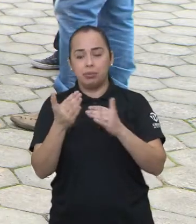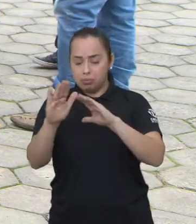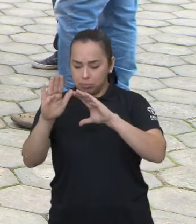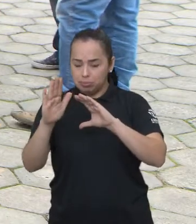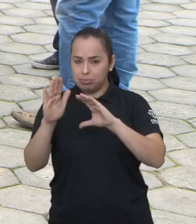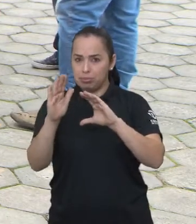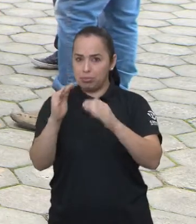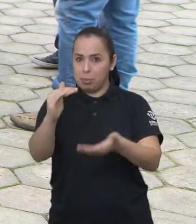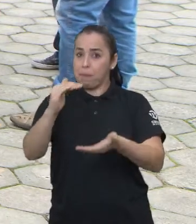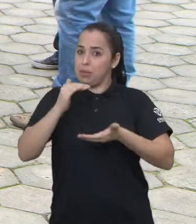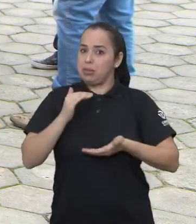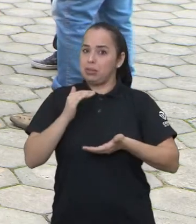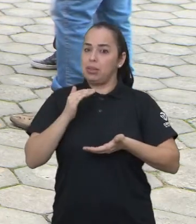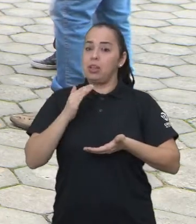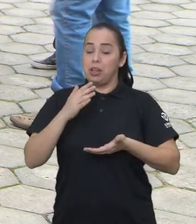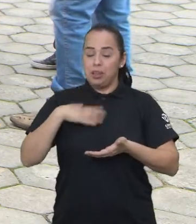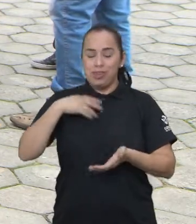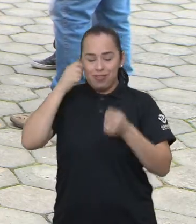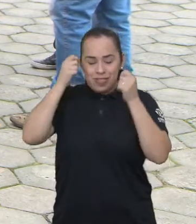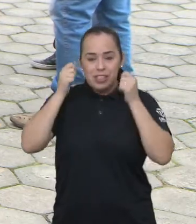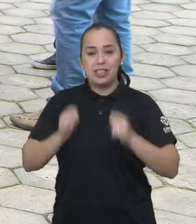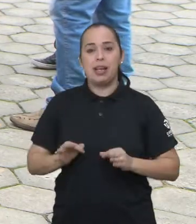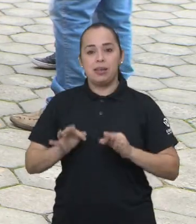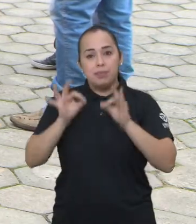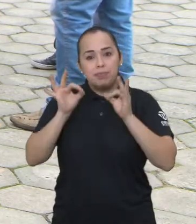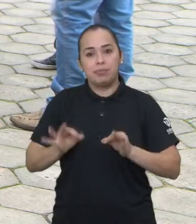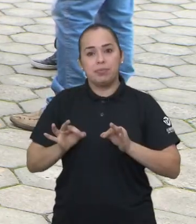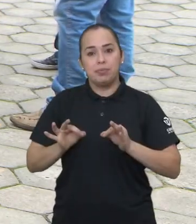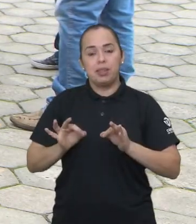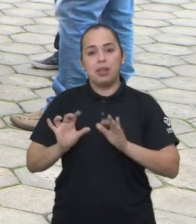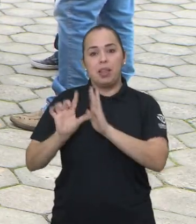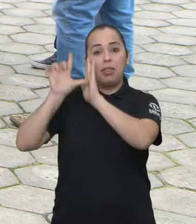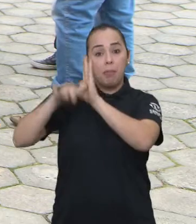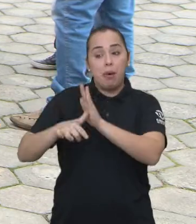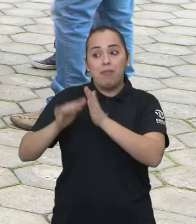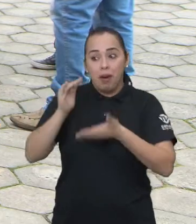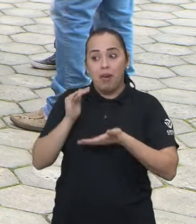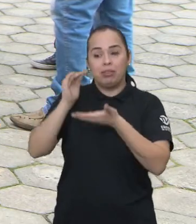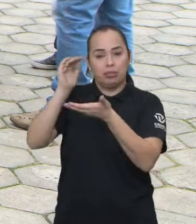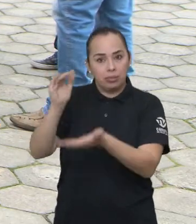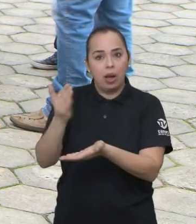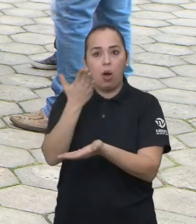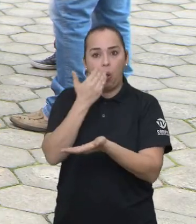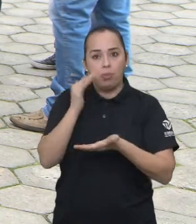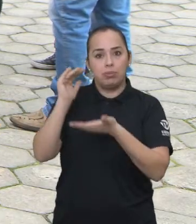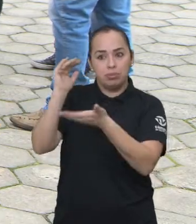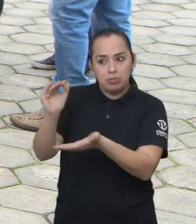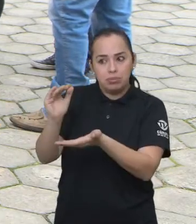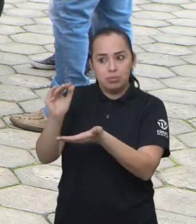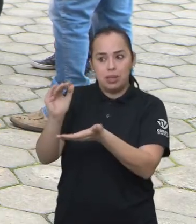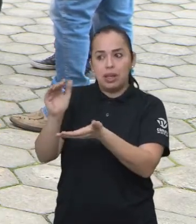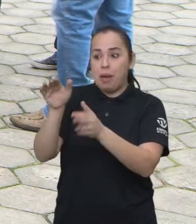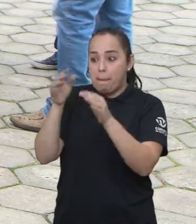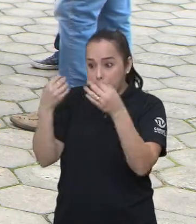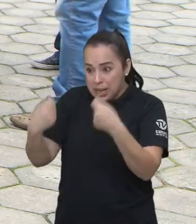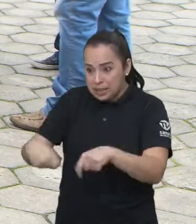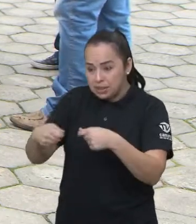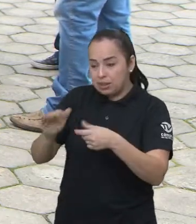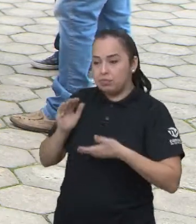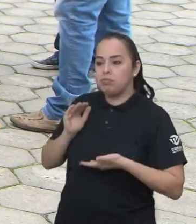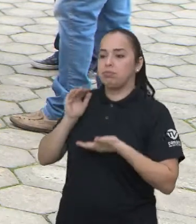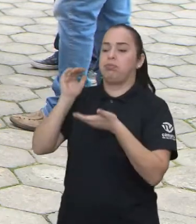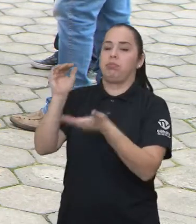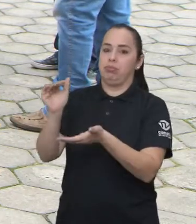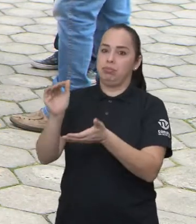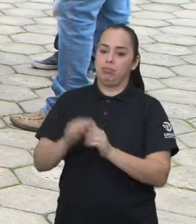quiser mande aqui para nós nós garantimos lhe garantimos que nós vamos fazer chegar esses alimentos na mesa